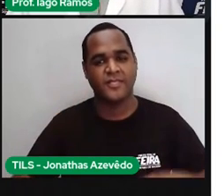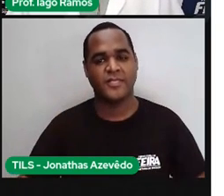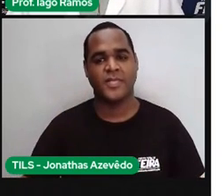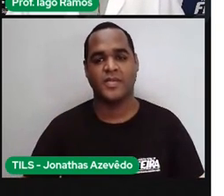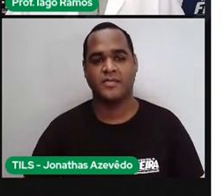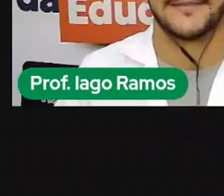que matemática é solução e esquece que matemática é solução